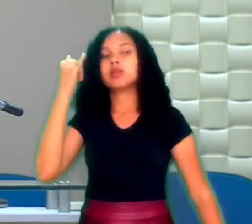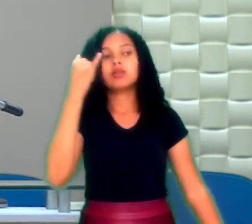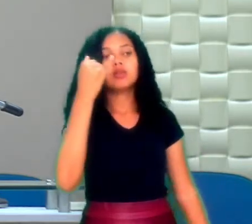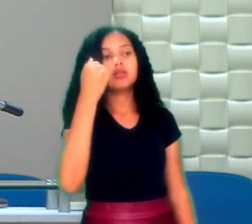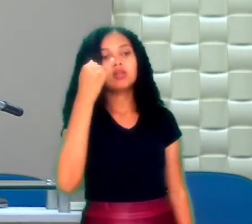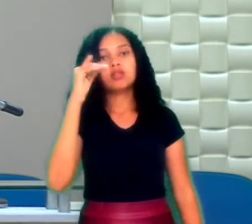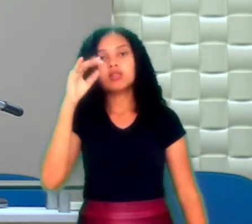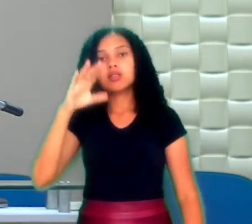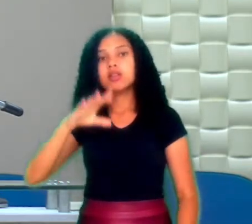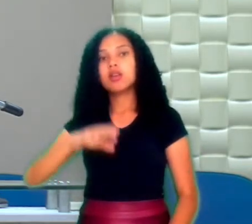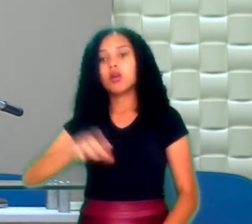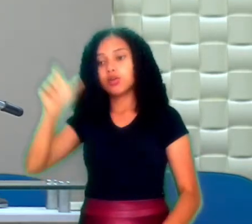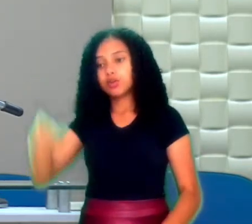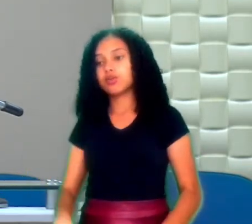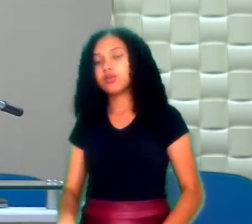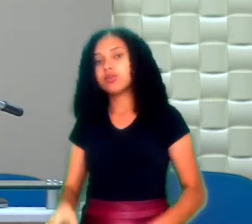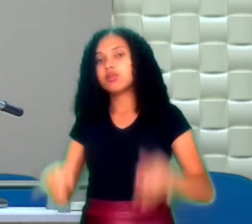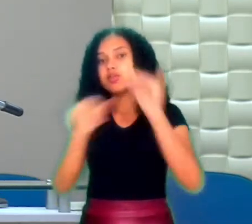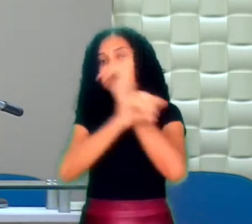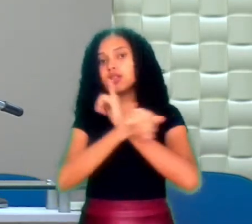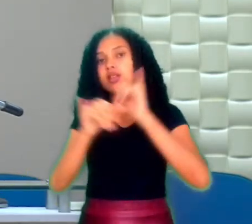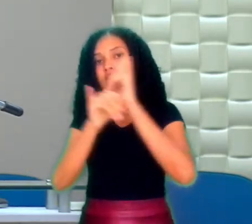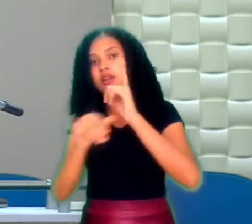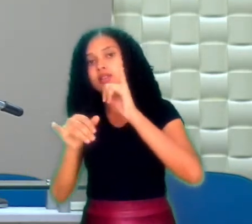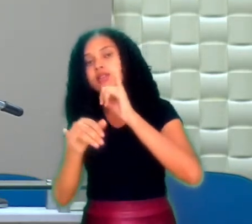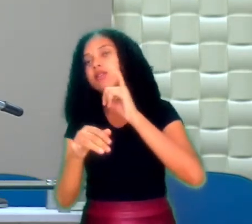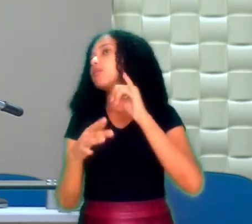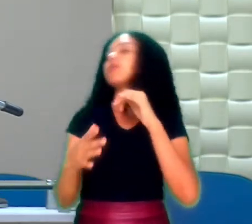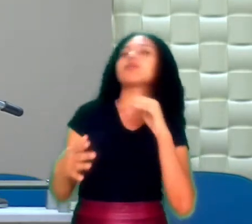eles se arrependessem dos seus pecados.